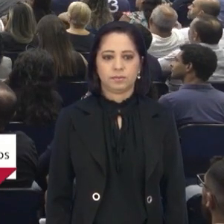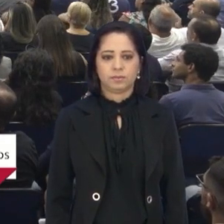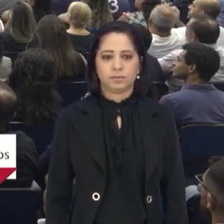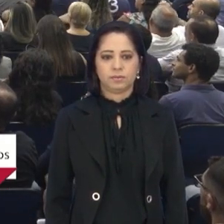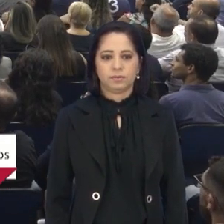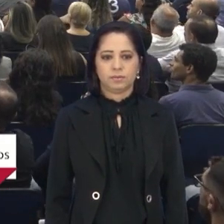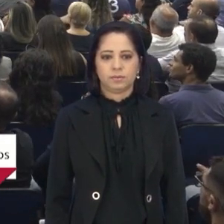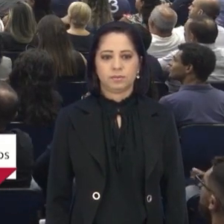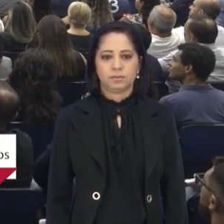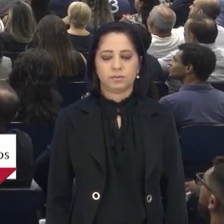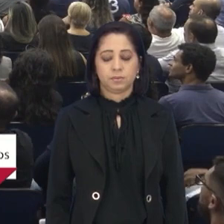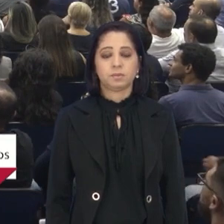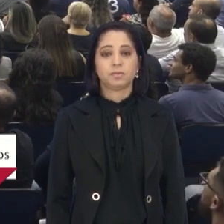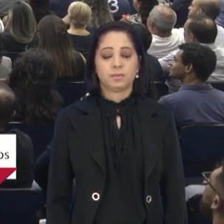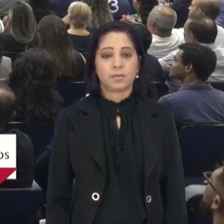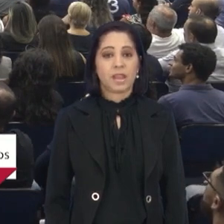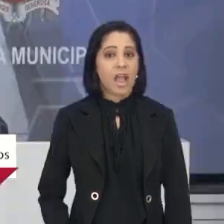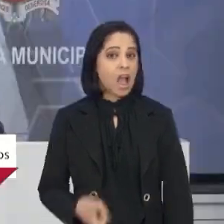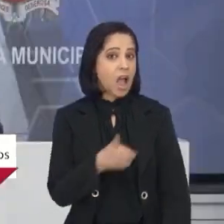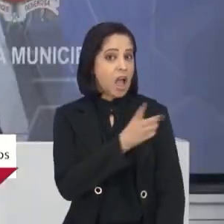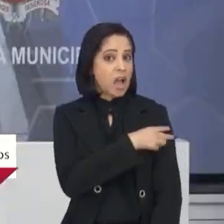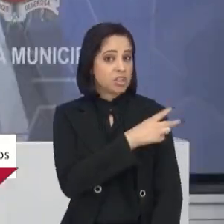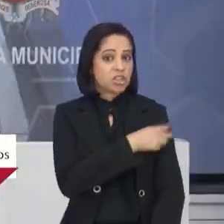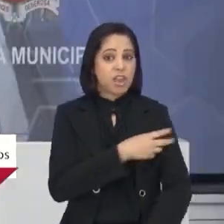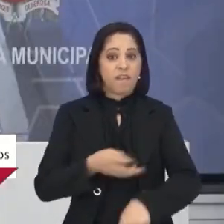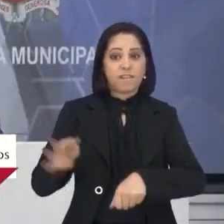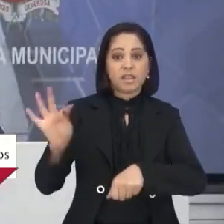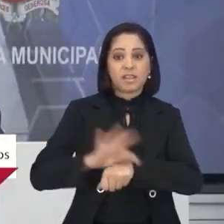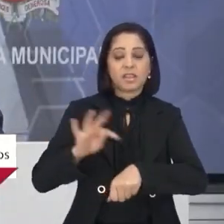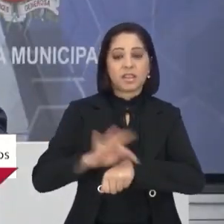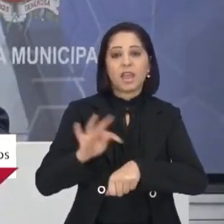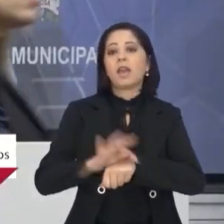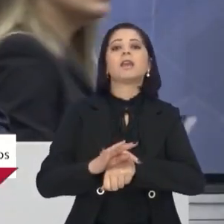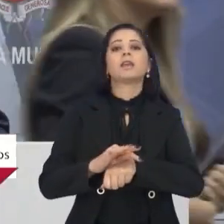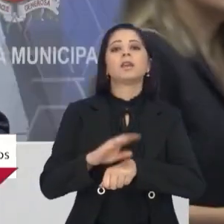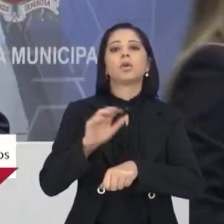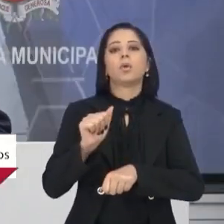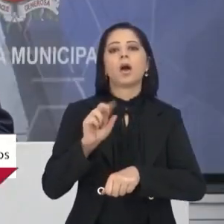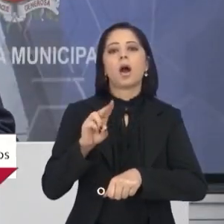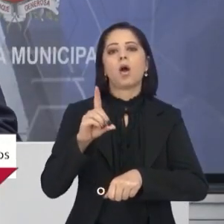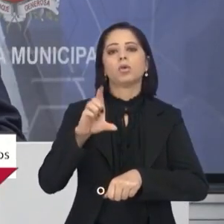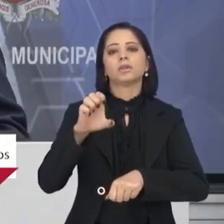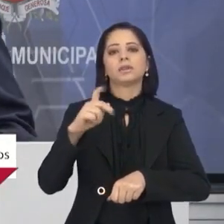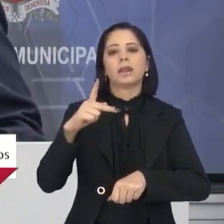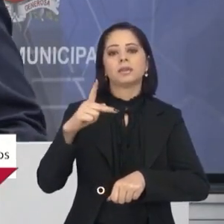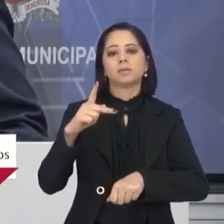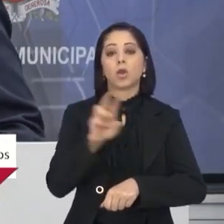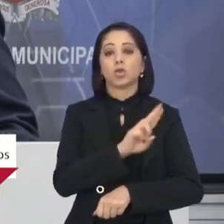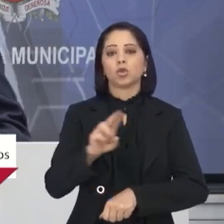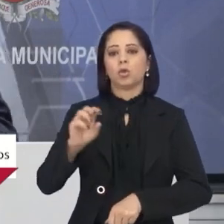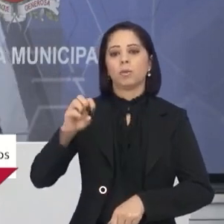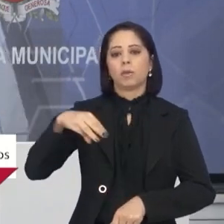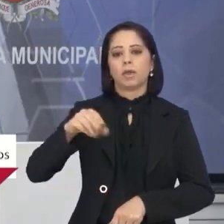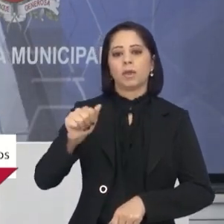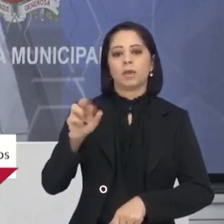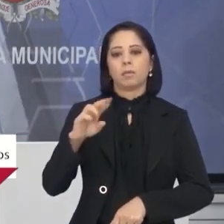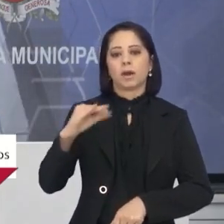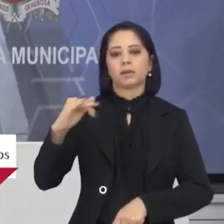gardelli e também a chefe técnica da audesp a nossa auditoria eletrônica Márcia harume Hirata